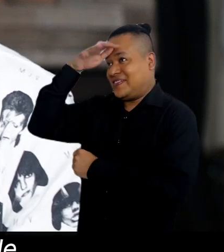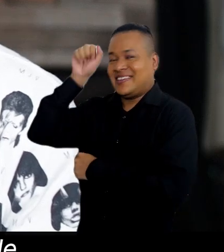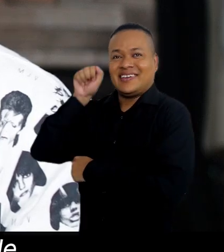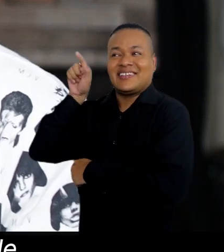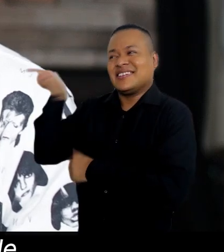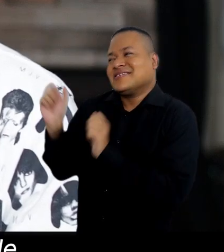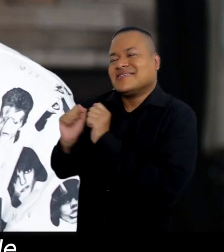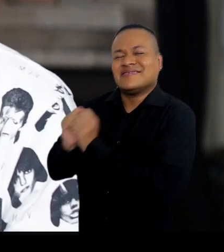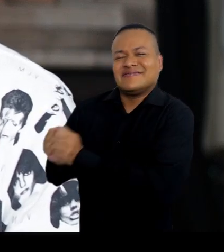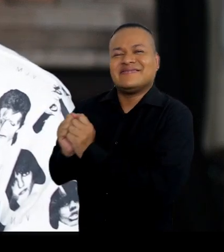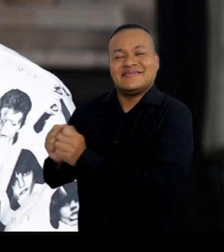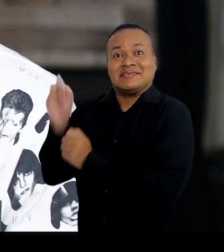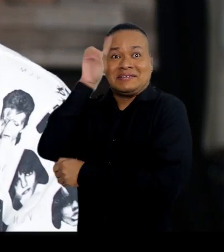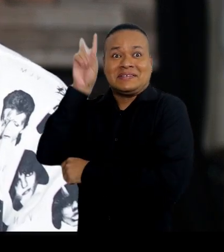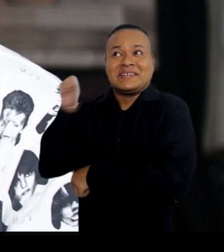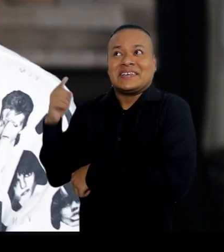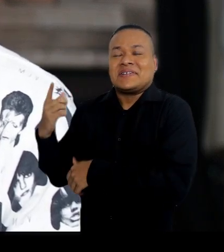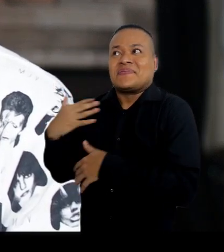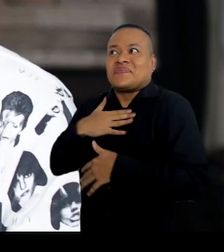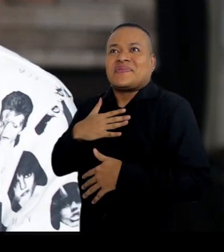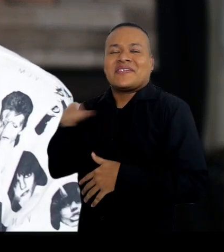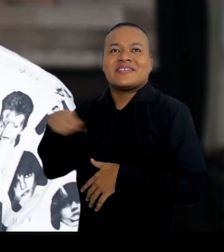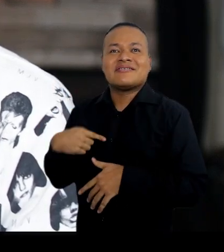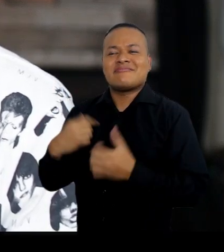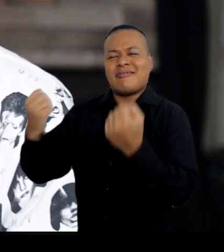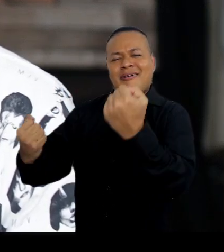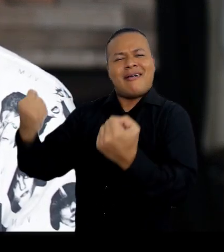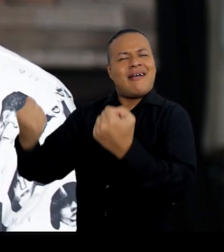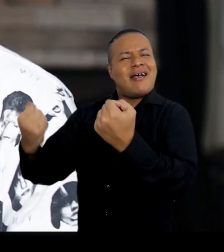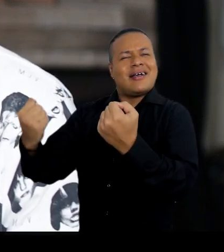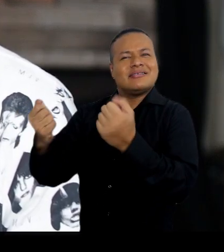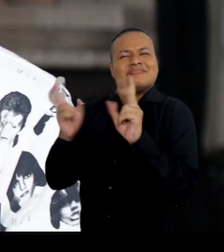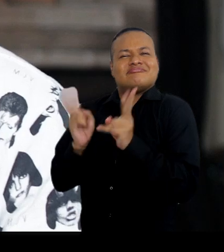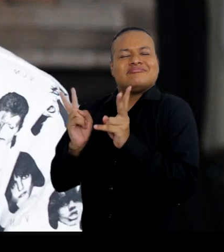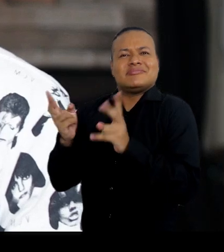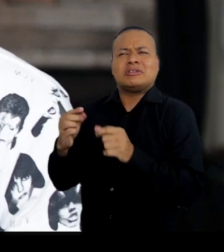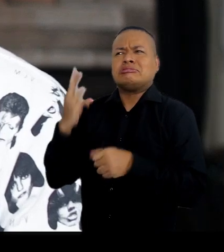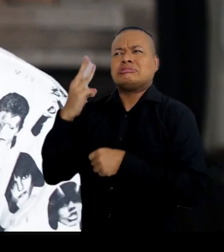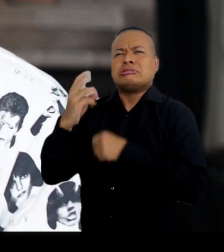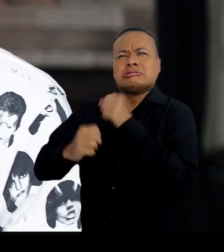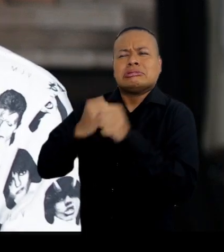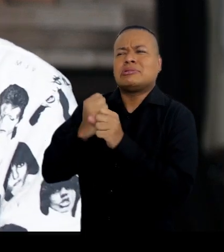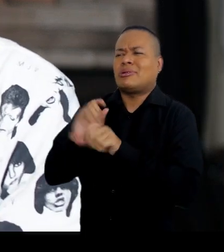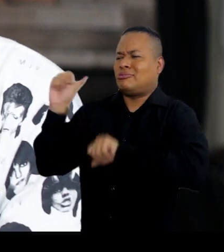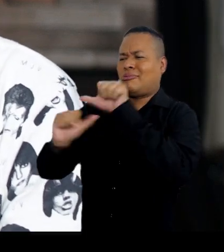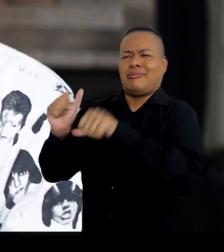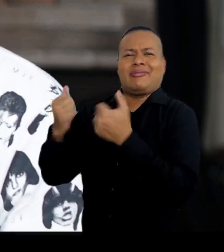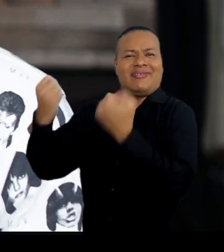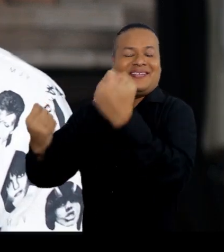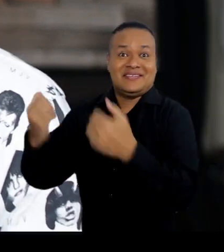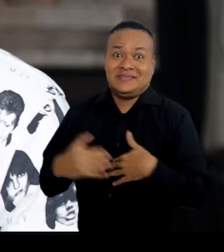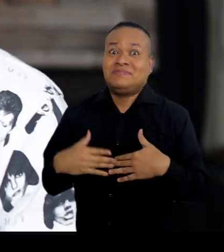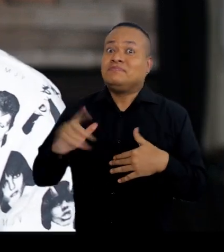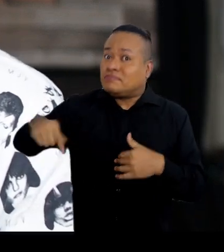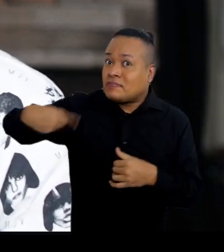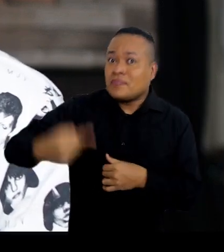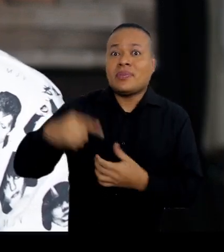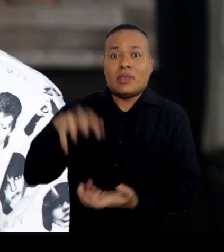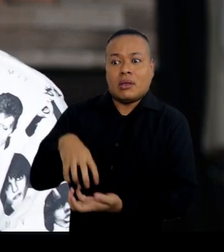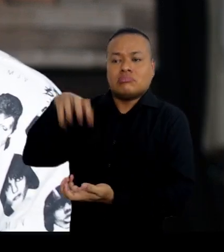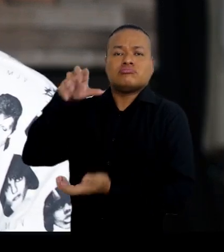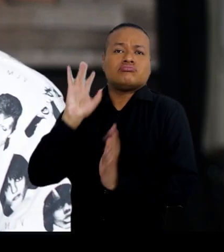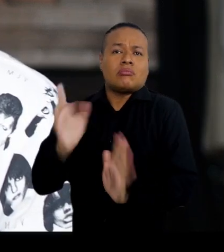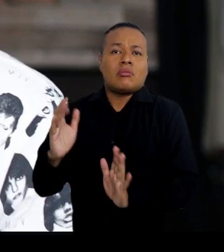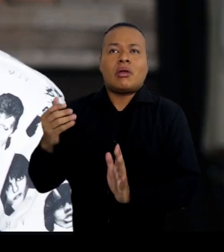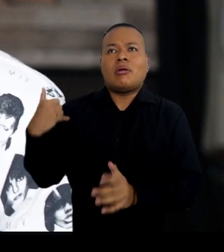cidade de Manaus, era com ele. Eu lembro que ele gostava muito de Citroën, o Jeep Citroën. Quando passava 3, 4 anos, sempre estava trocando. E depois já